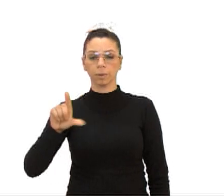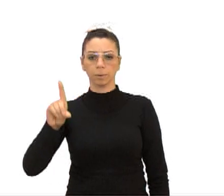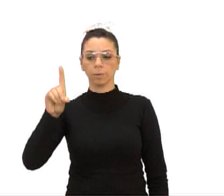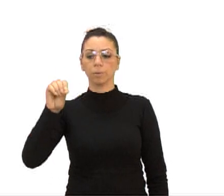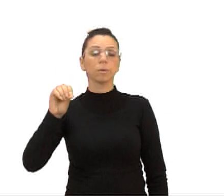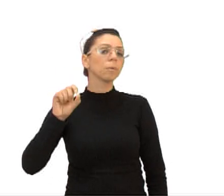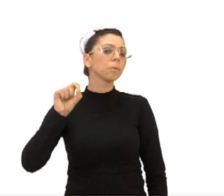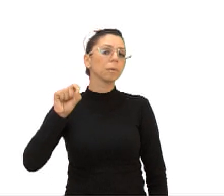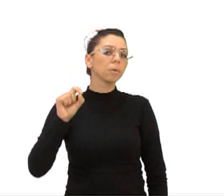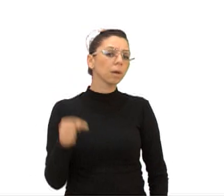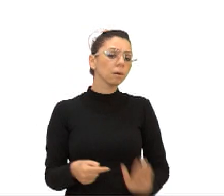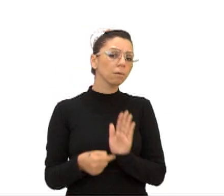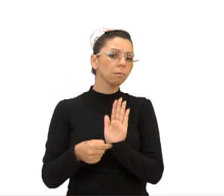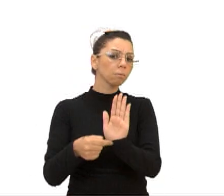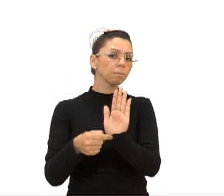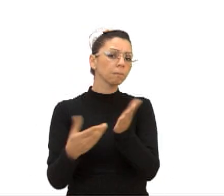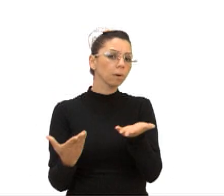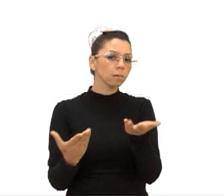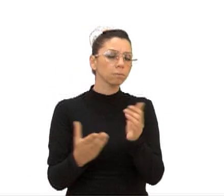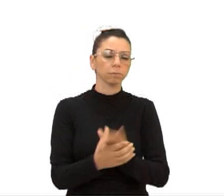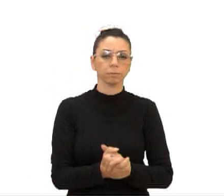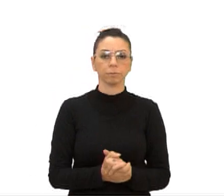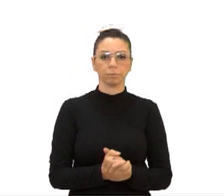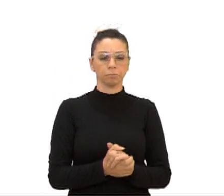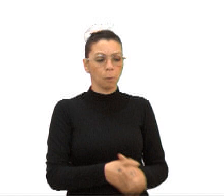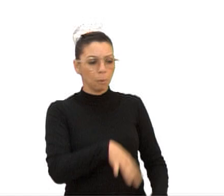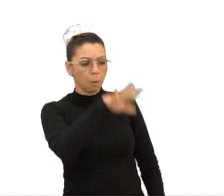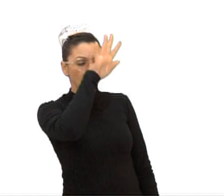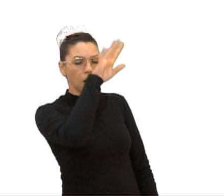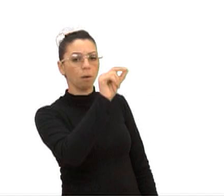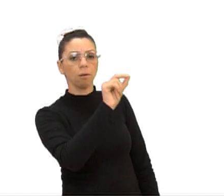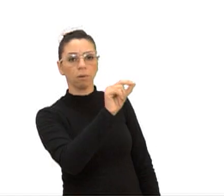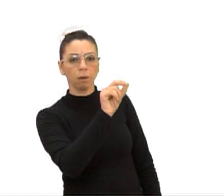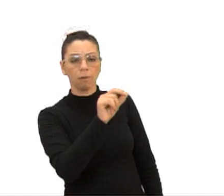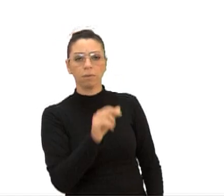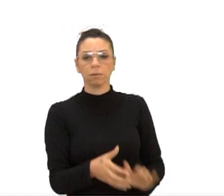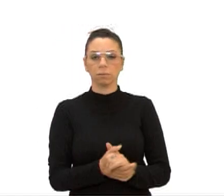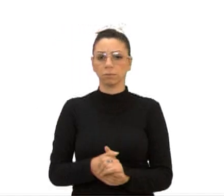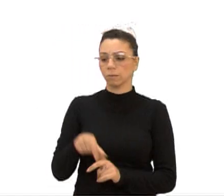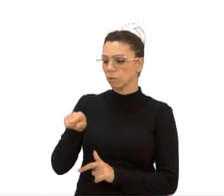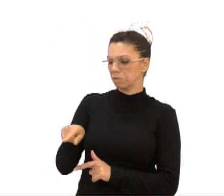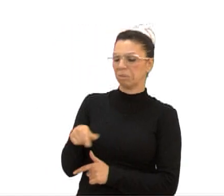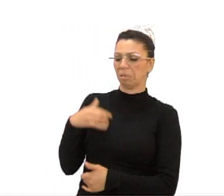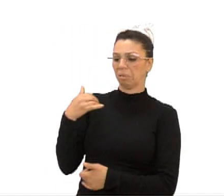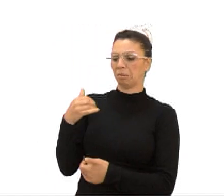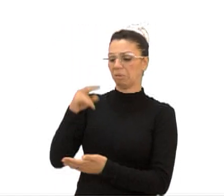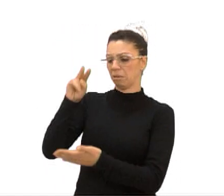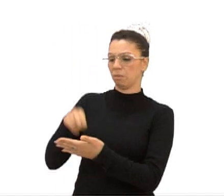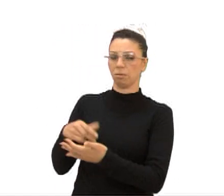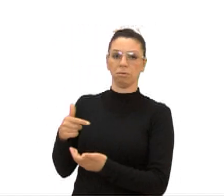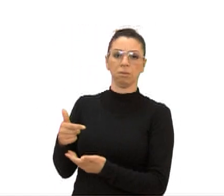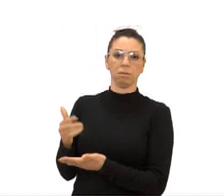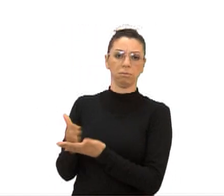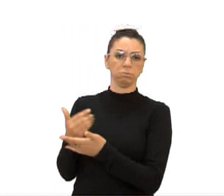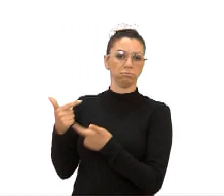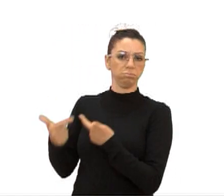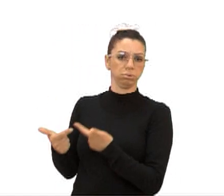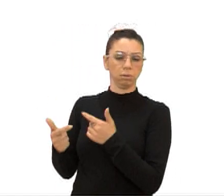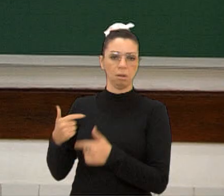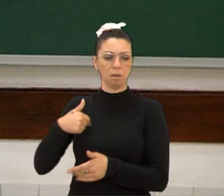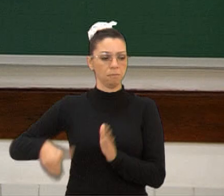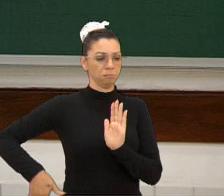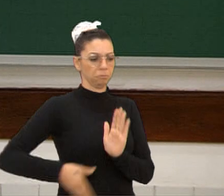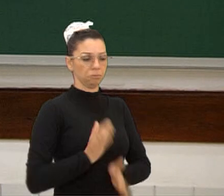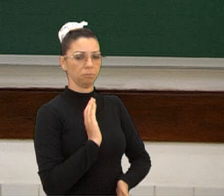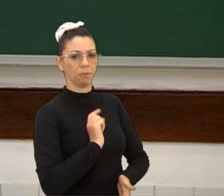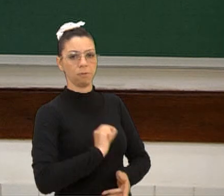que a conversa revela? Então, o Calvin diz, enquanto você fica lendo esse livro chato, eu vou fazer algo divertido. E